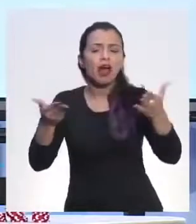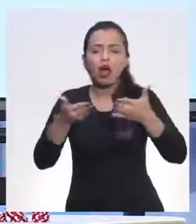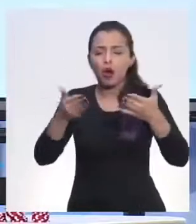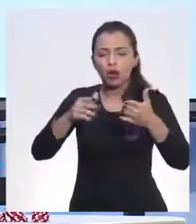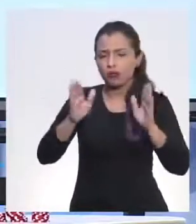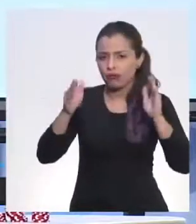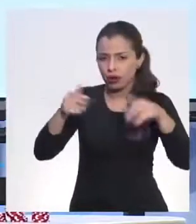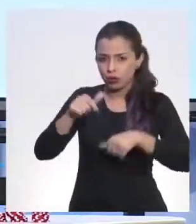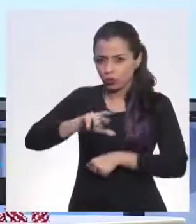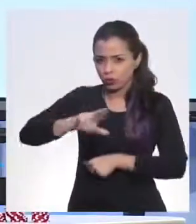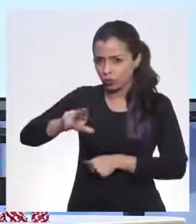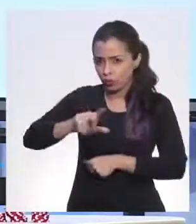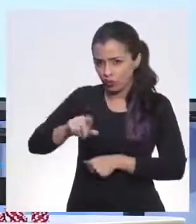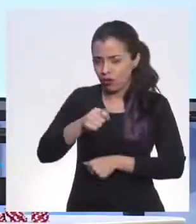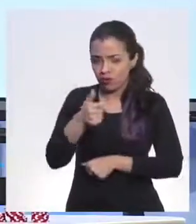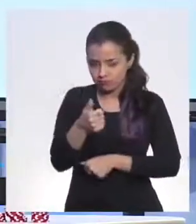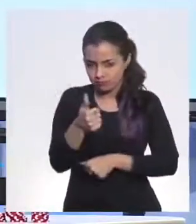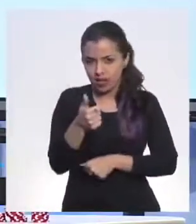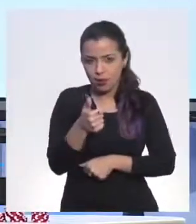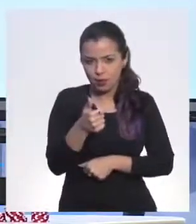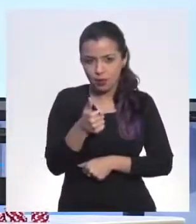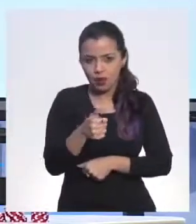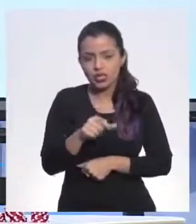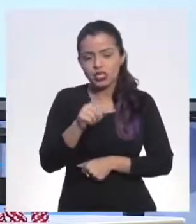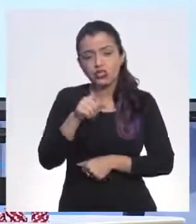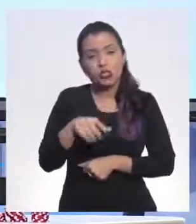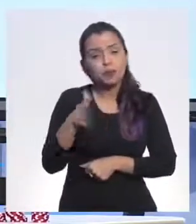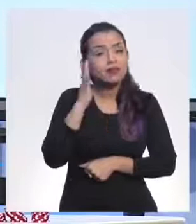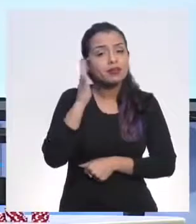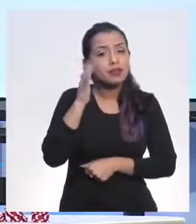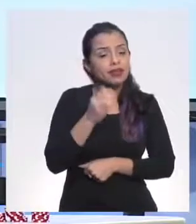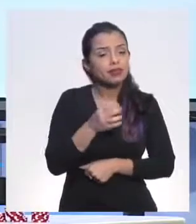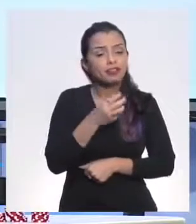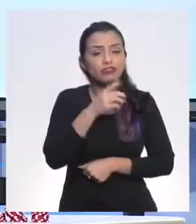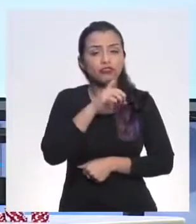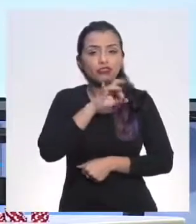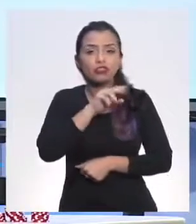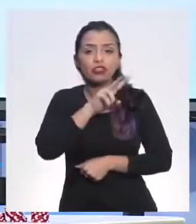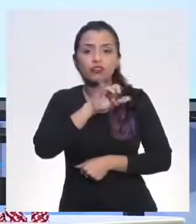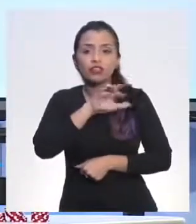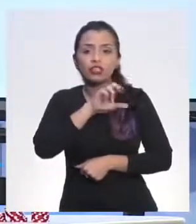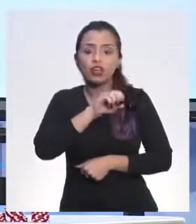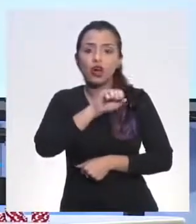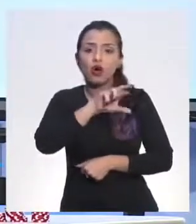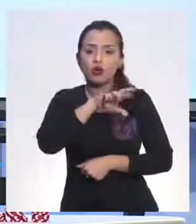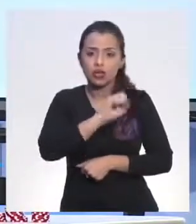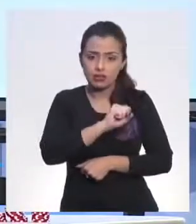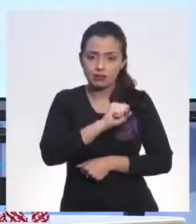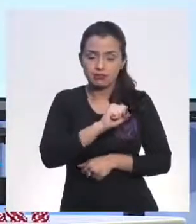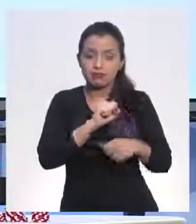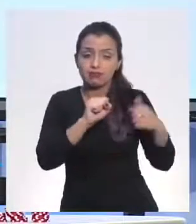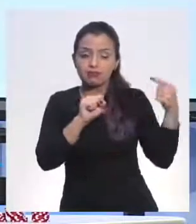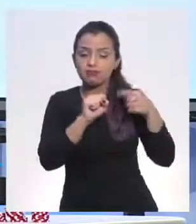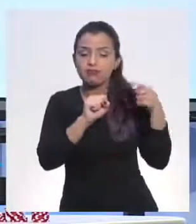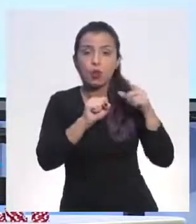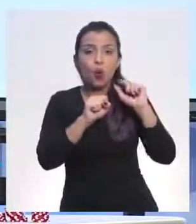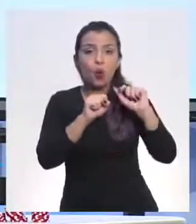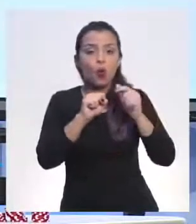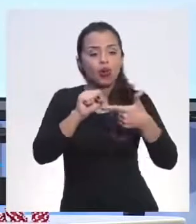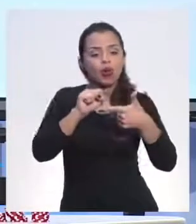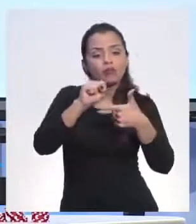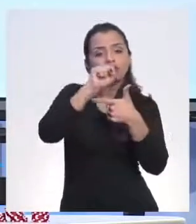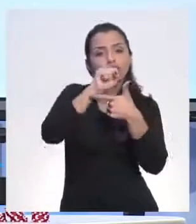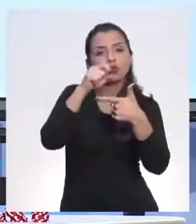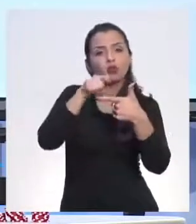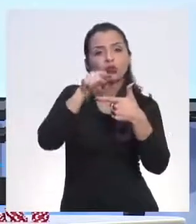a ideia é montar esse conjunto aí dos divisores de 30. Então, quem eu consigo dividir é, no caso